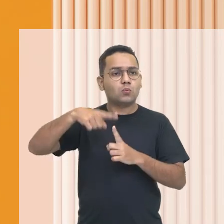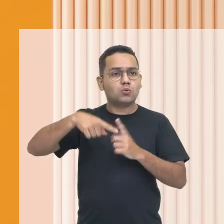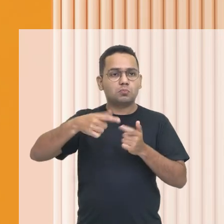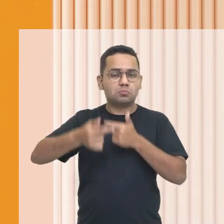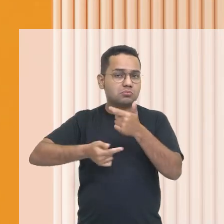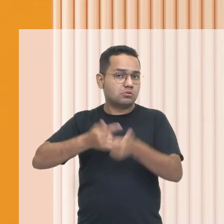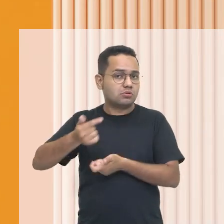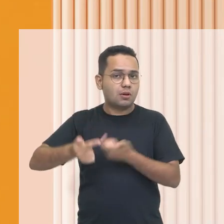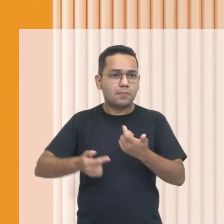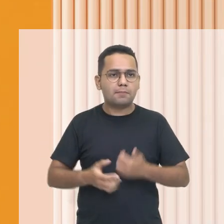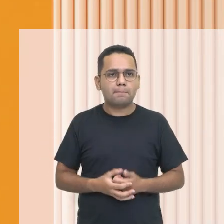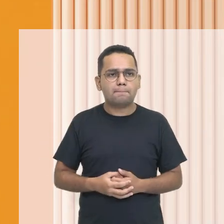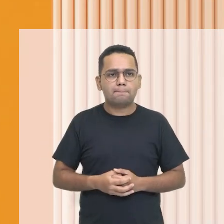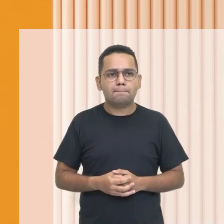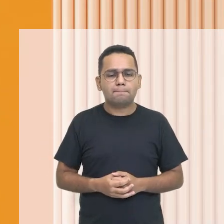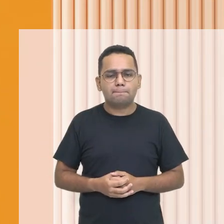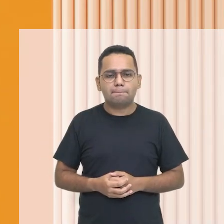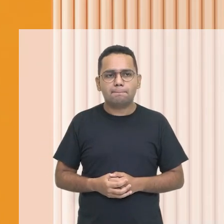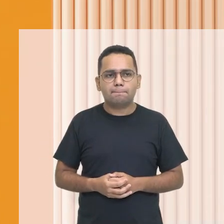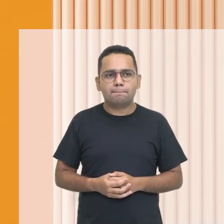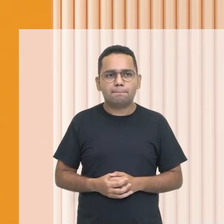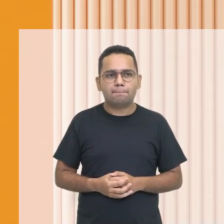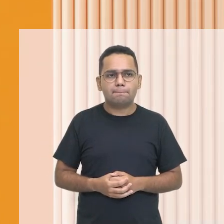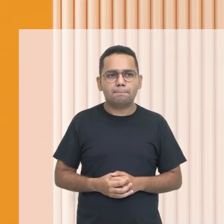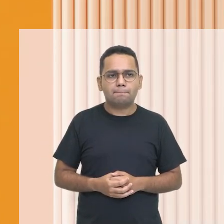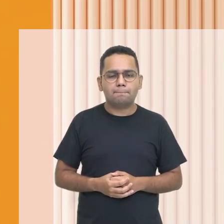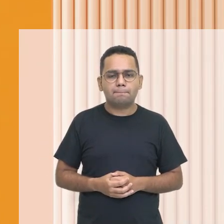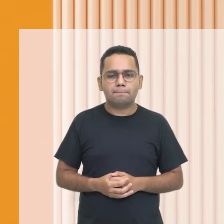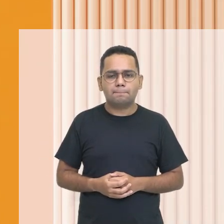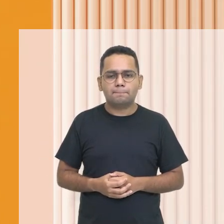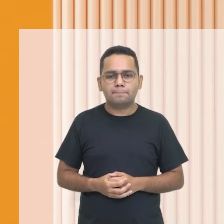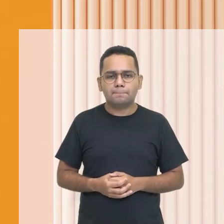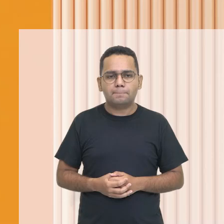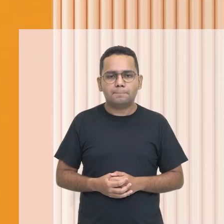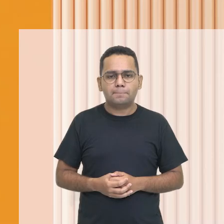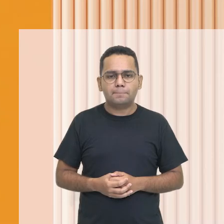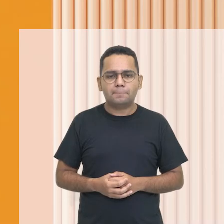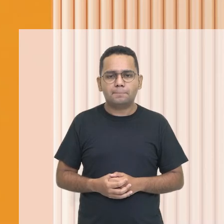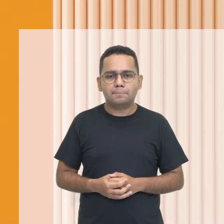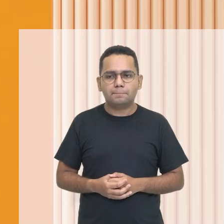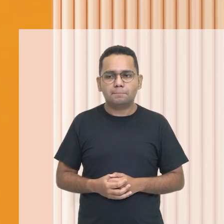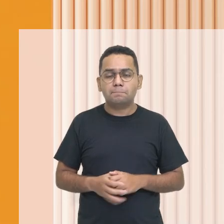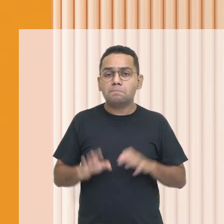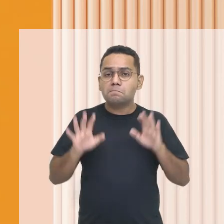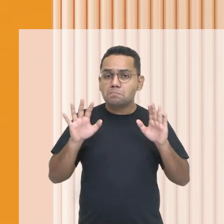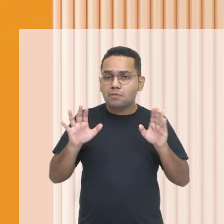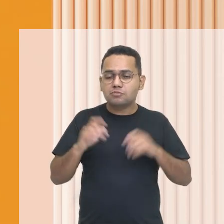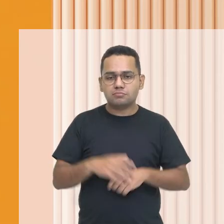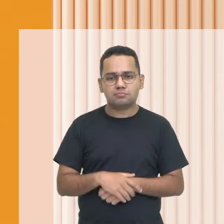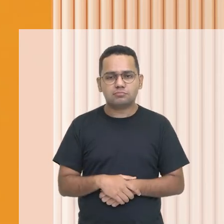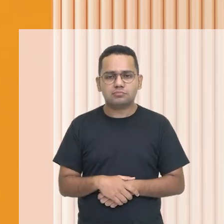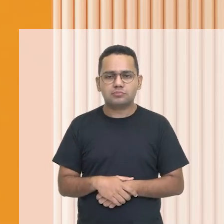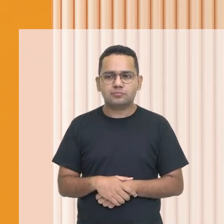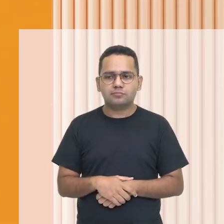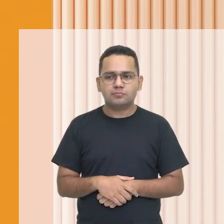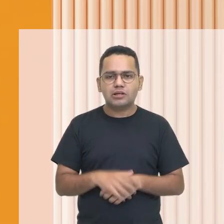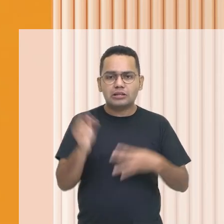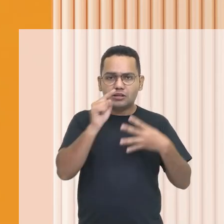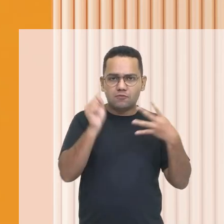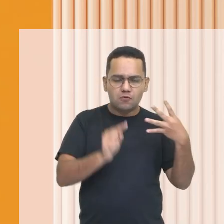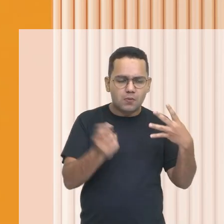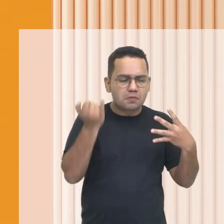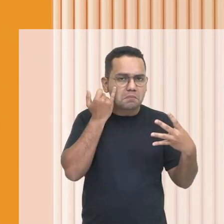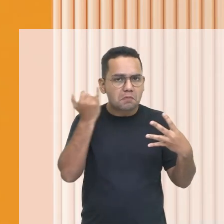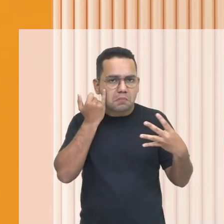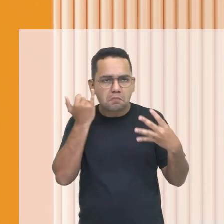E é dentro dessa relação que você tem, né, que estar aí aguçado com